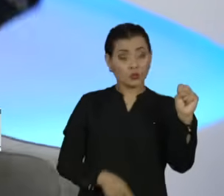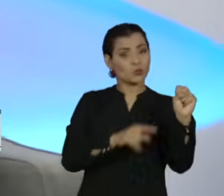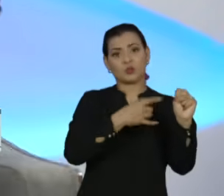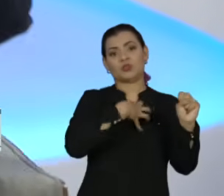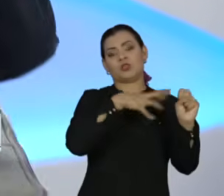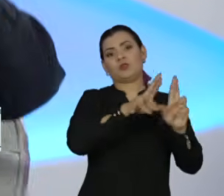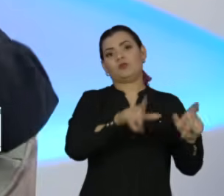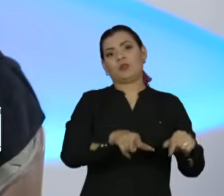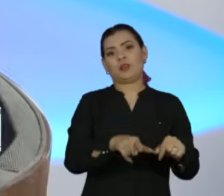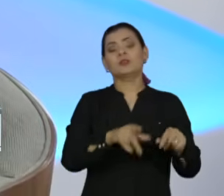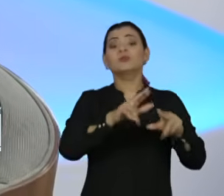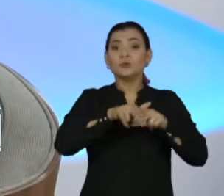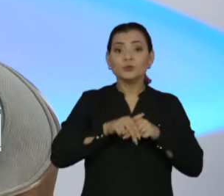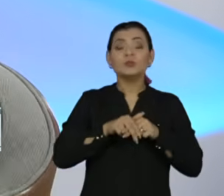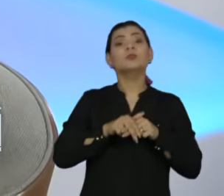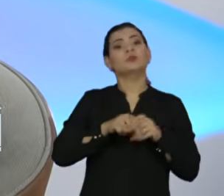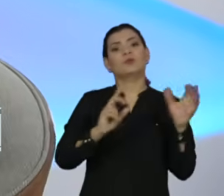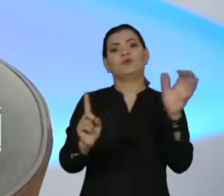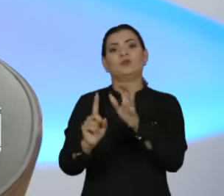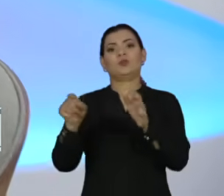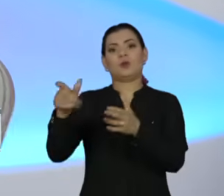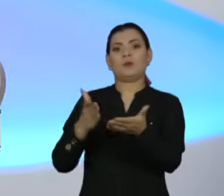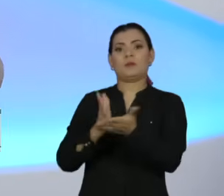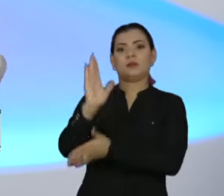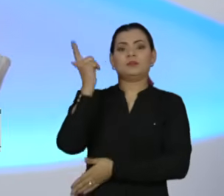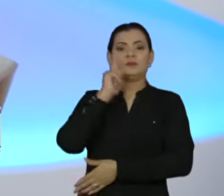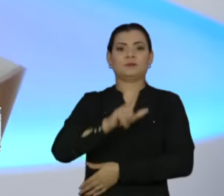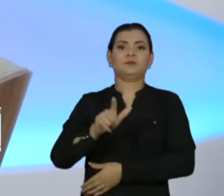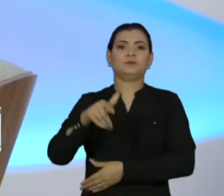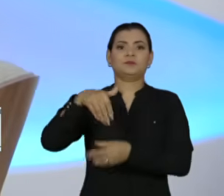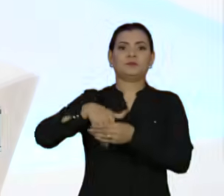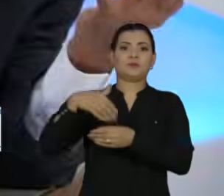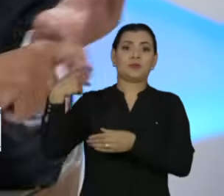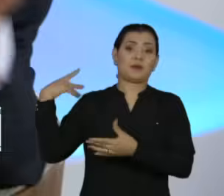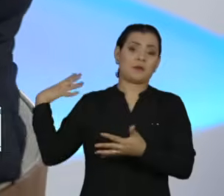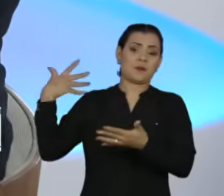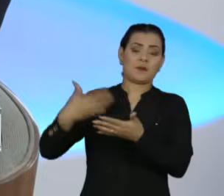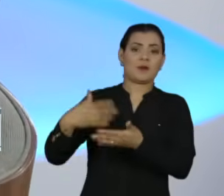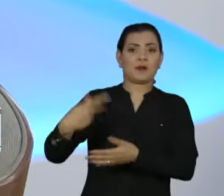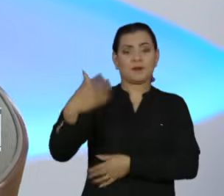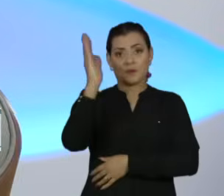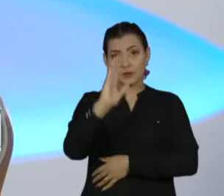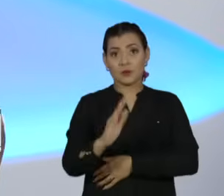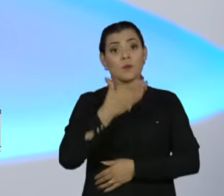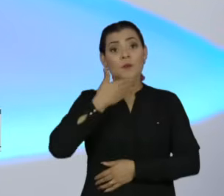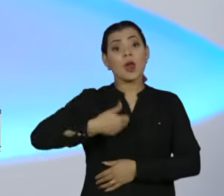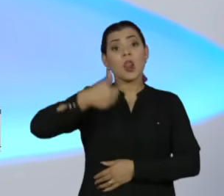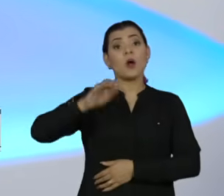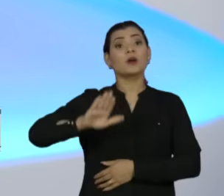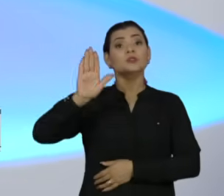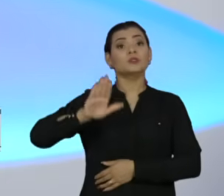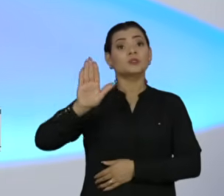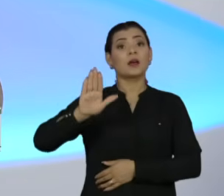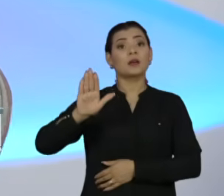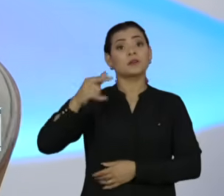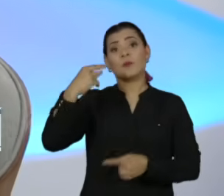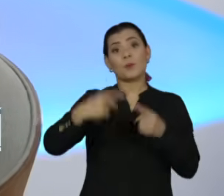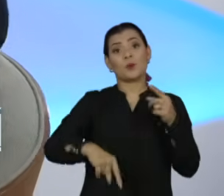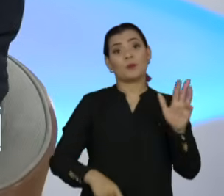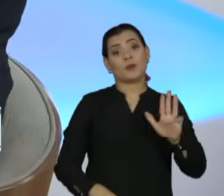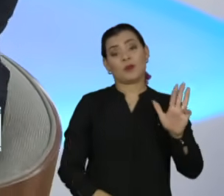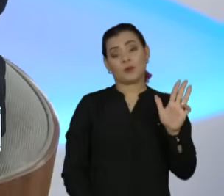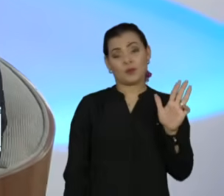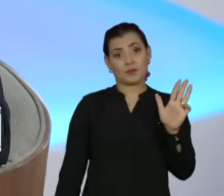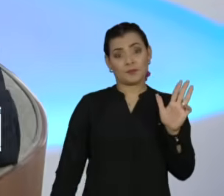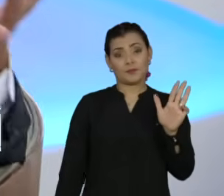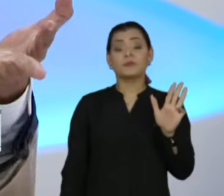contrariou todas as lógicas da história política eleitoral brasileira. O melhor candidato mais forte estava fora, proibido, que era o Lula. O